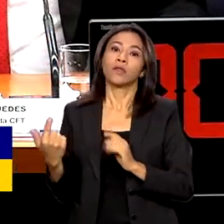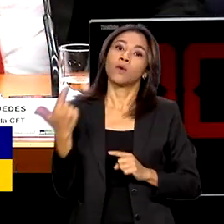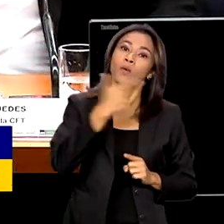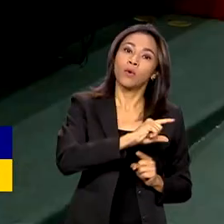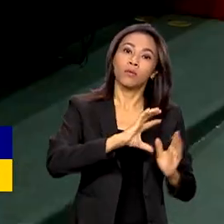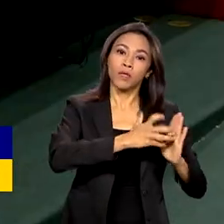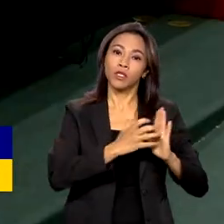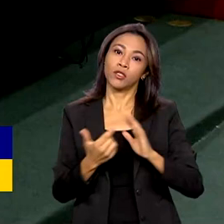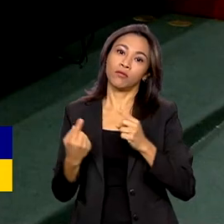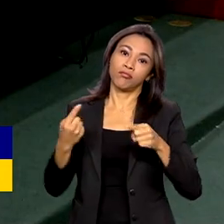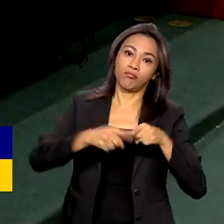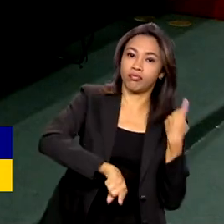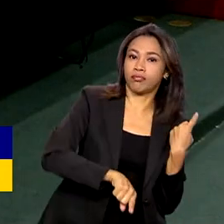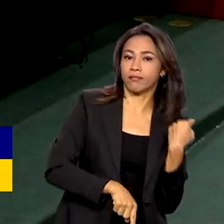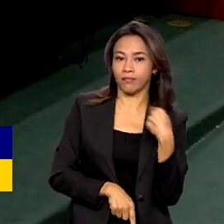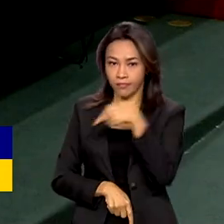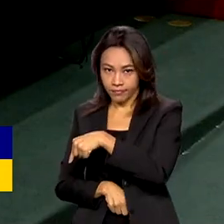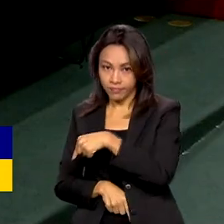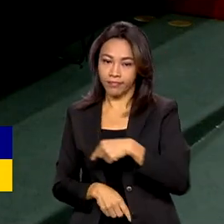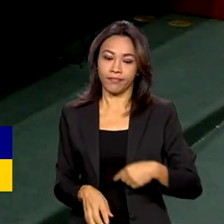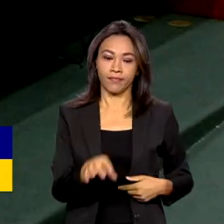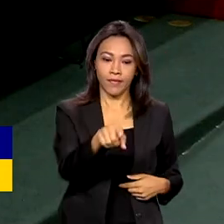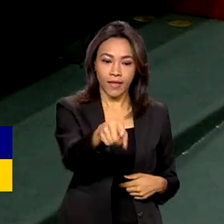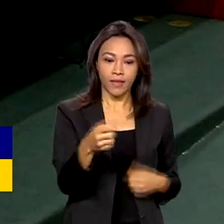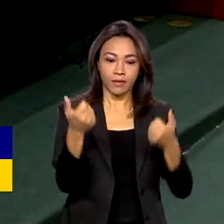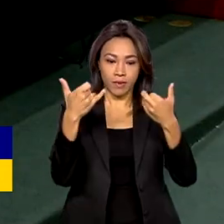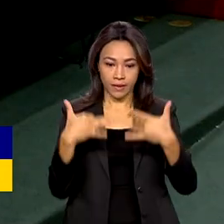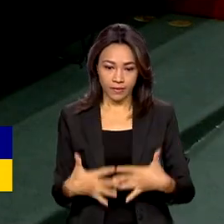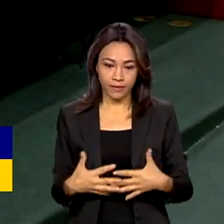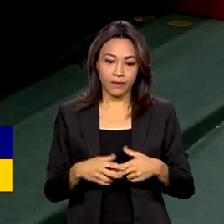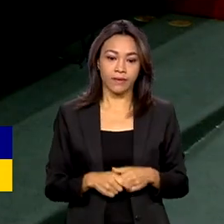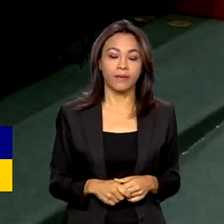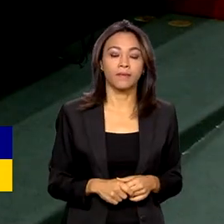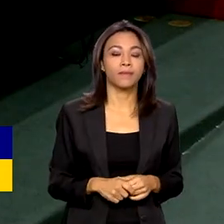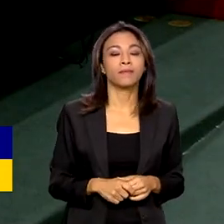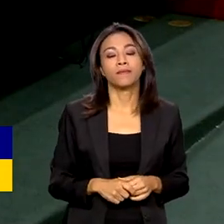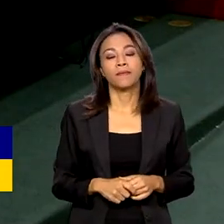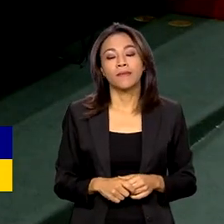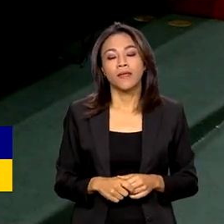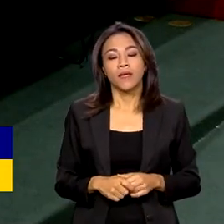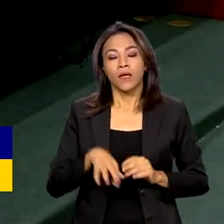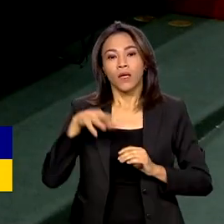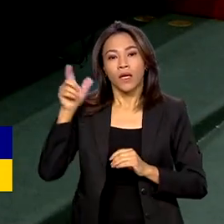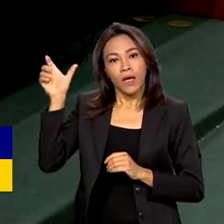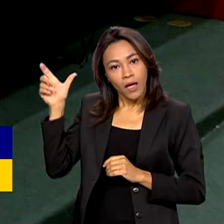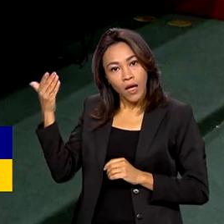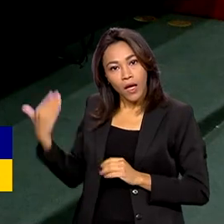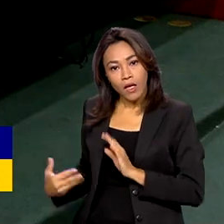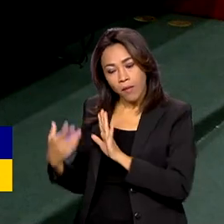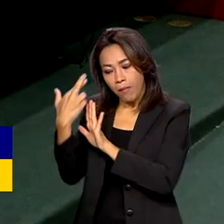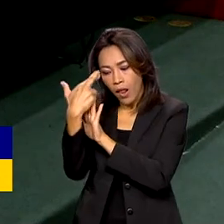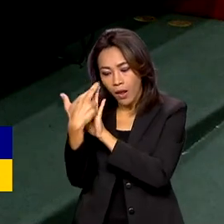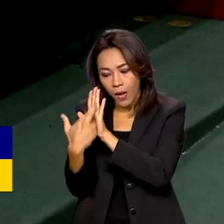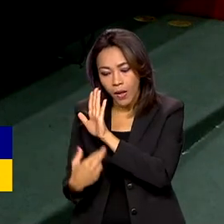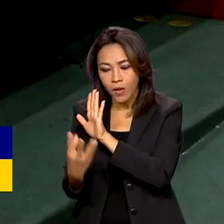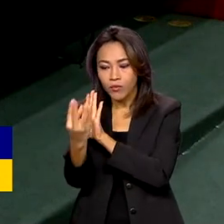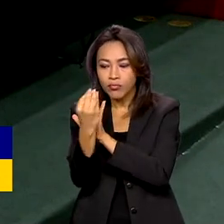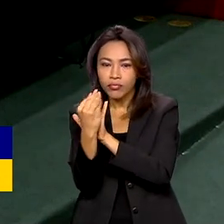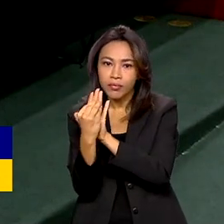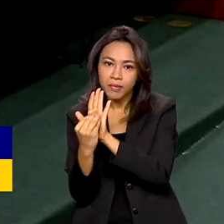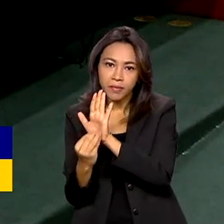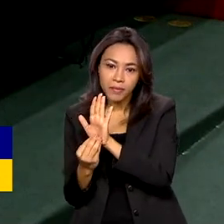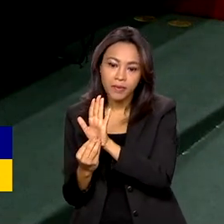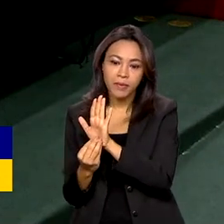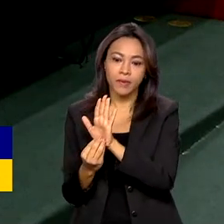políticas o relator fez aquela aqueles centro expandido